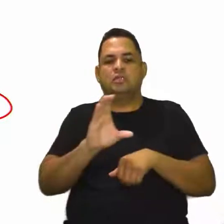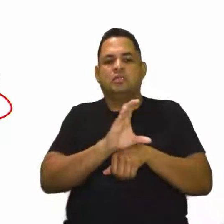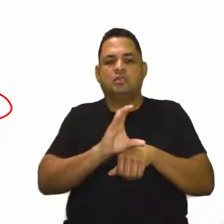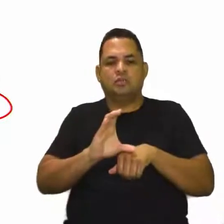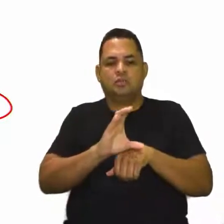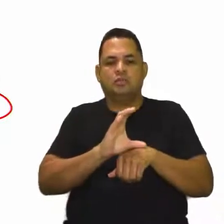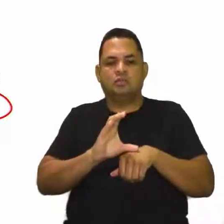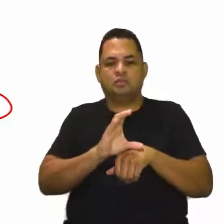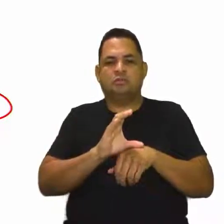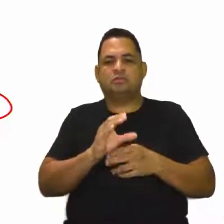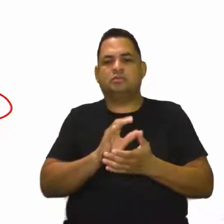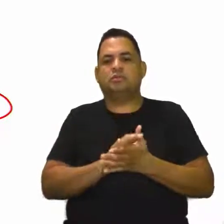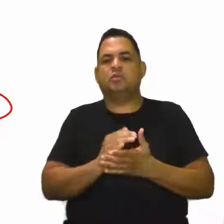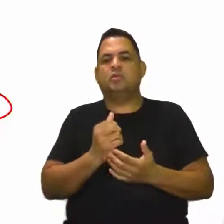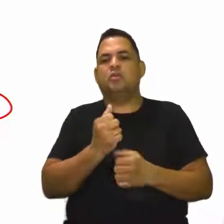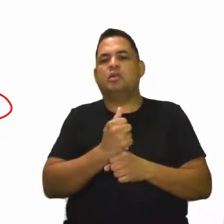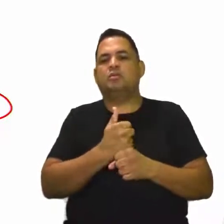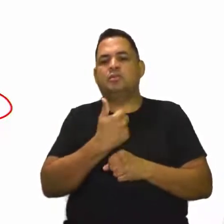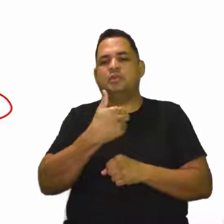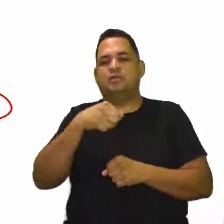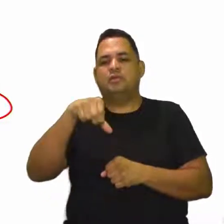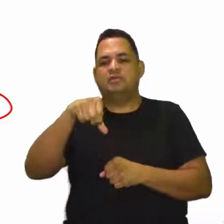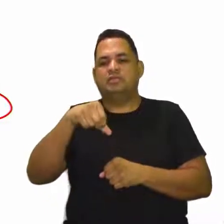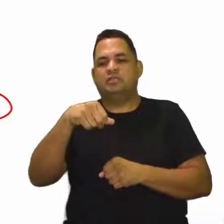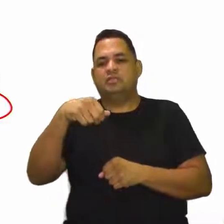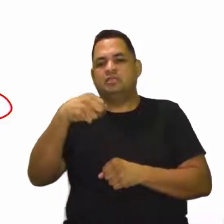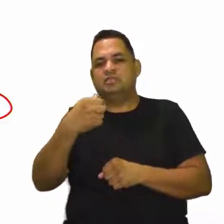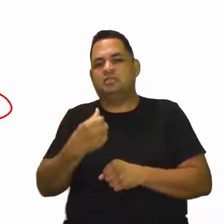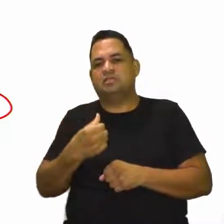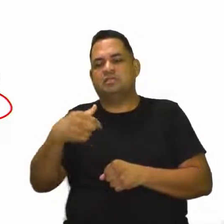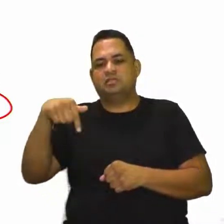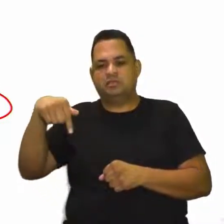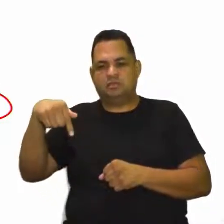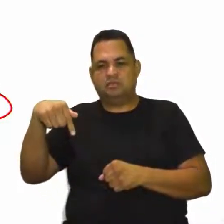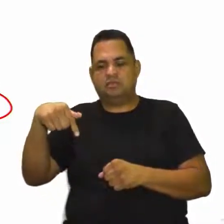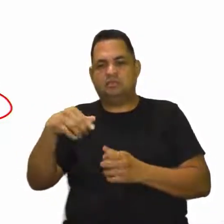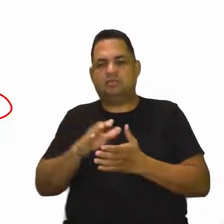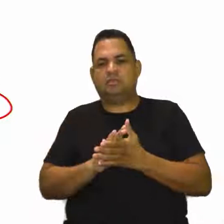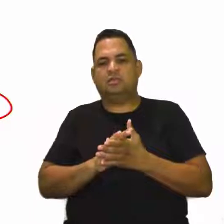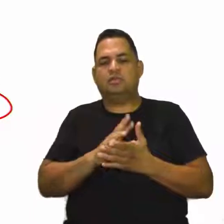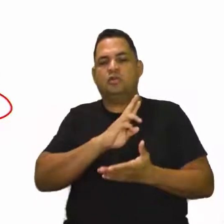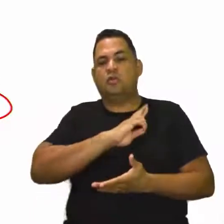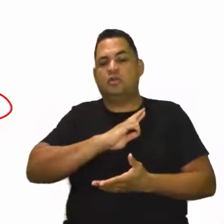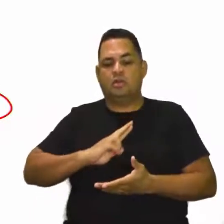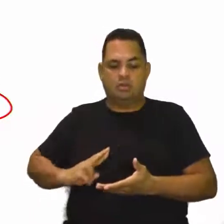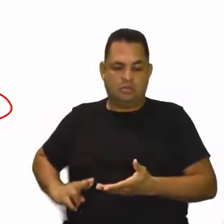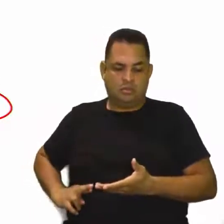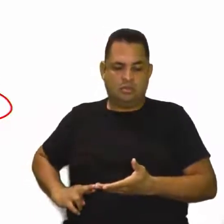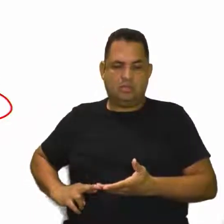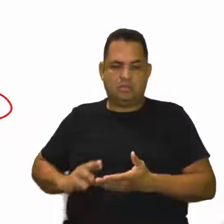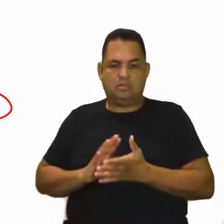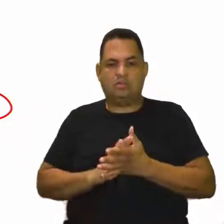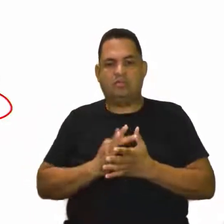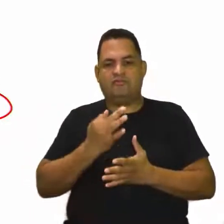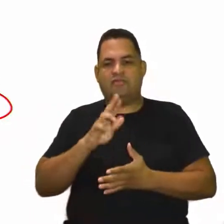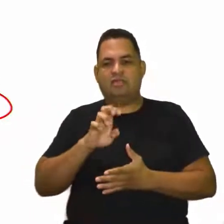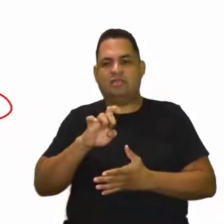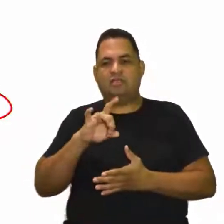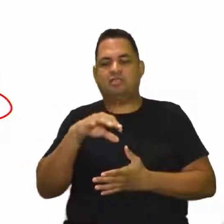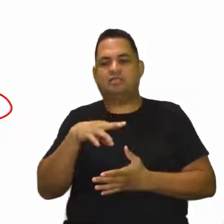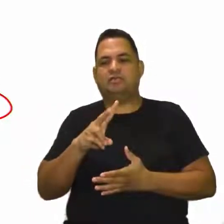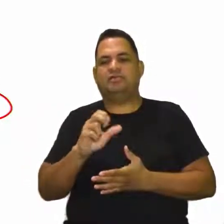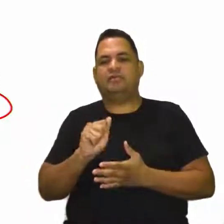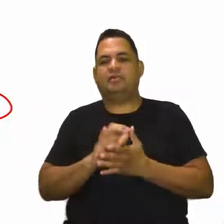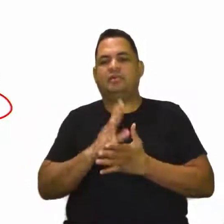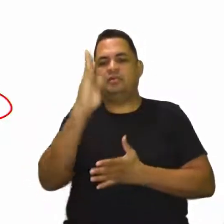de 1967, que o Brasil passou a se chamar República Federativa do Brasil.